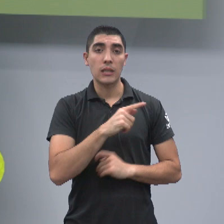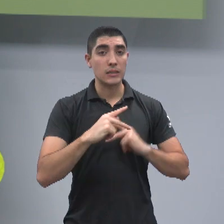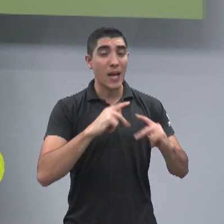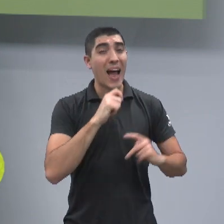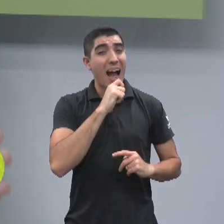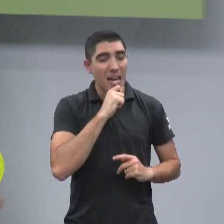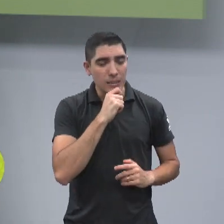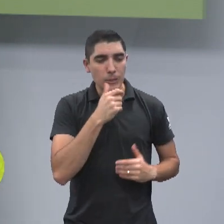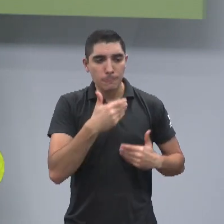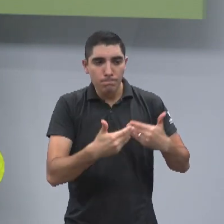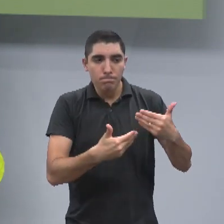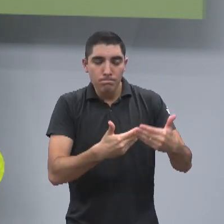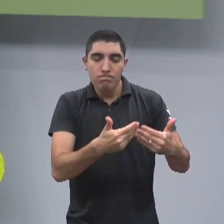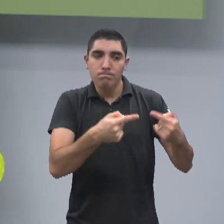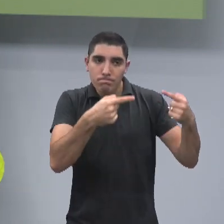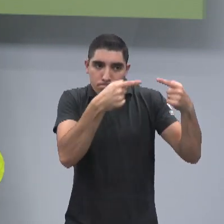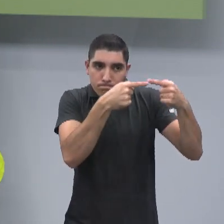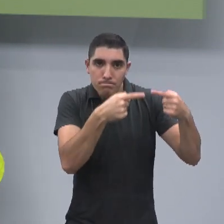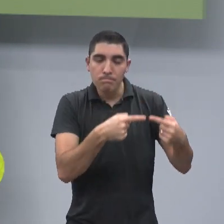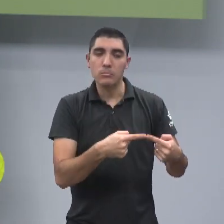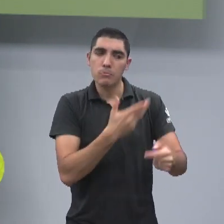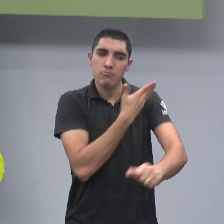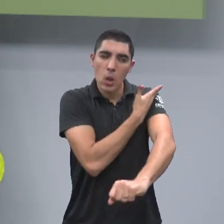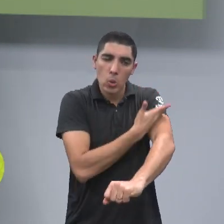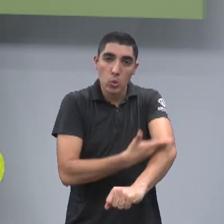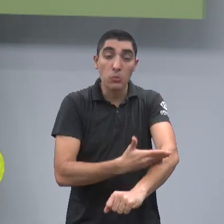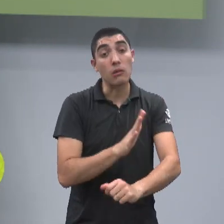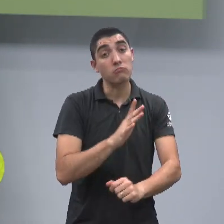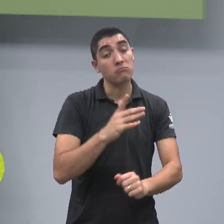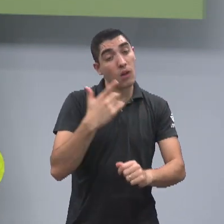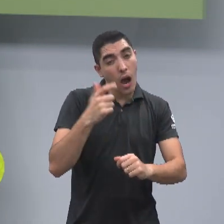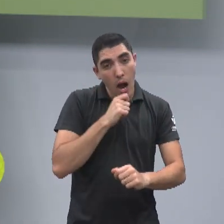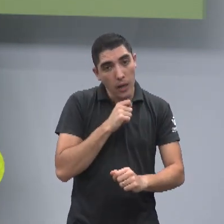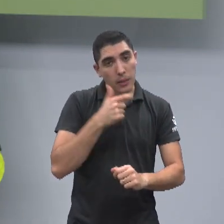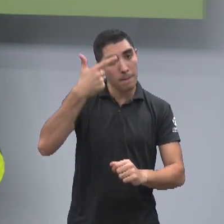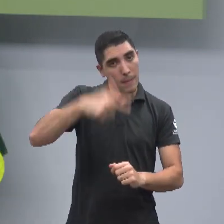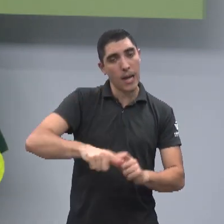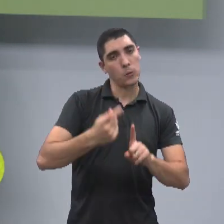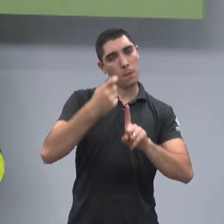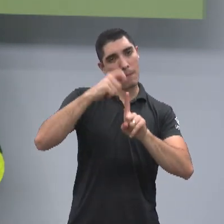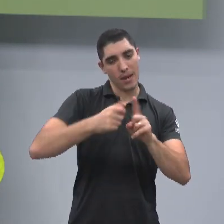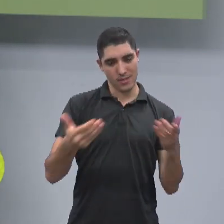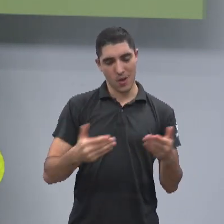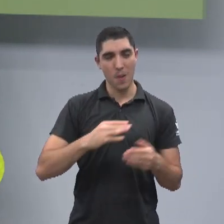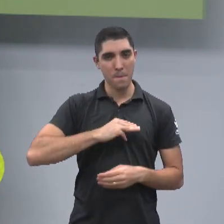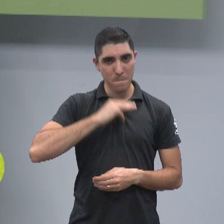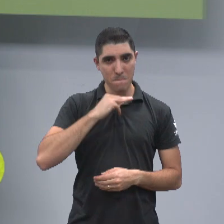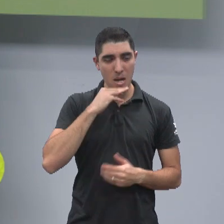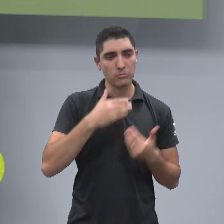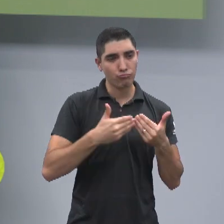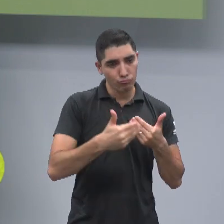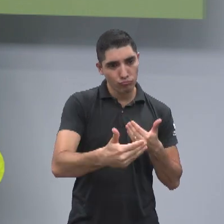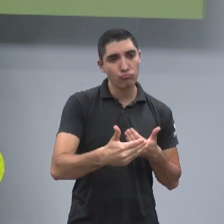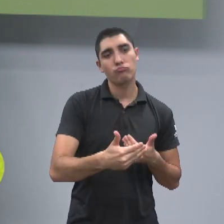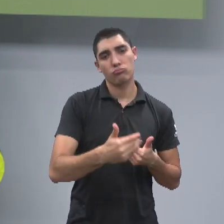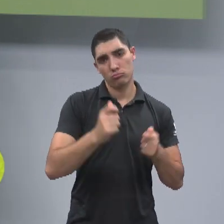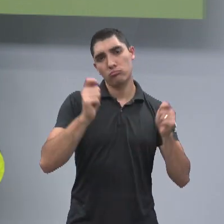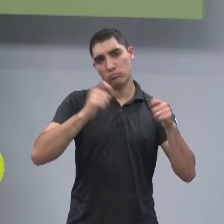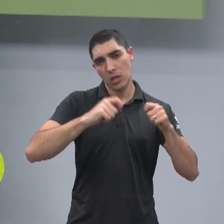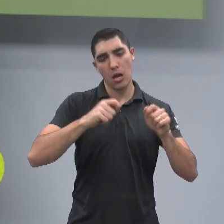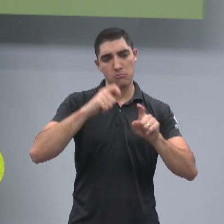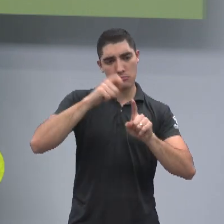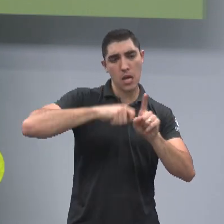sabe já nesse mais um mês aí de treinamentos possa fazer mais algum ajuste,